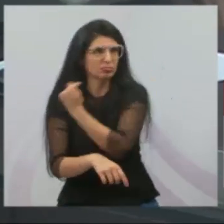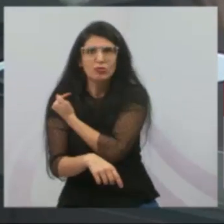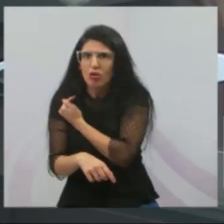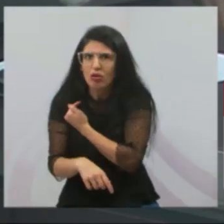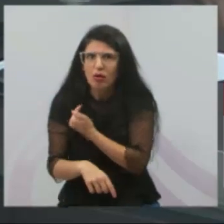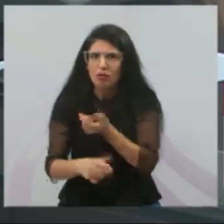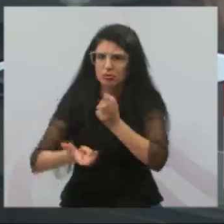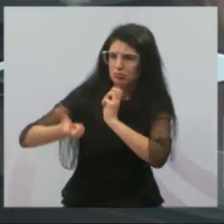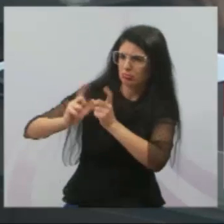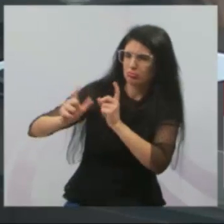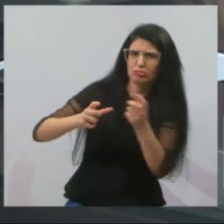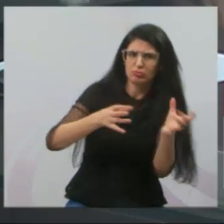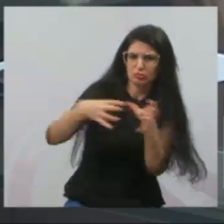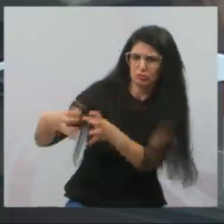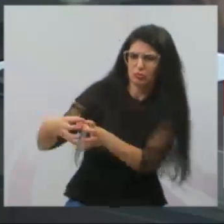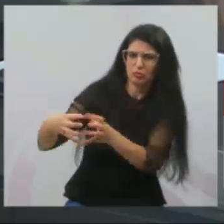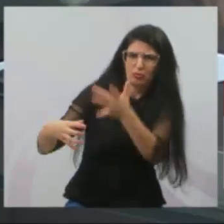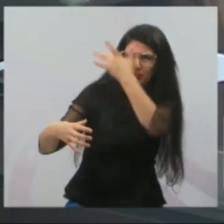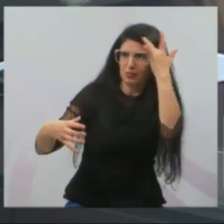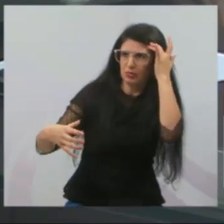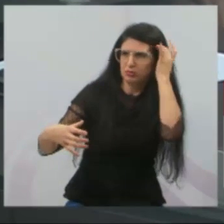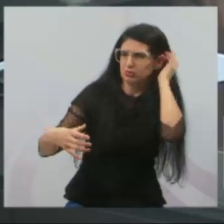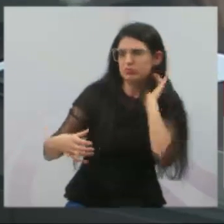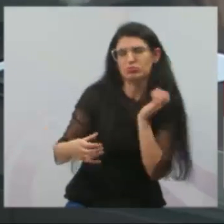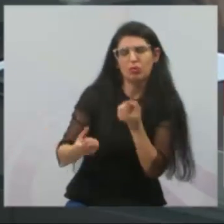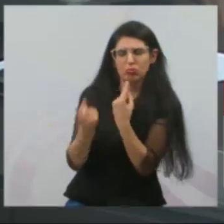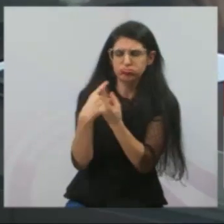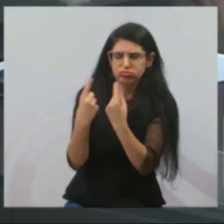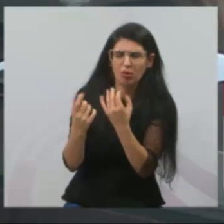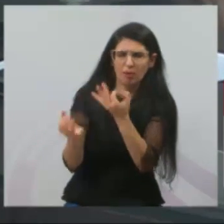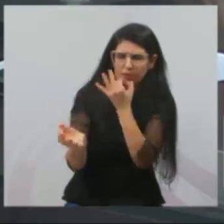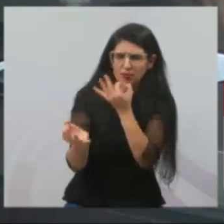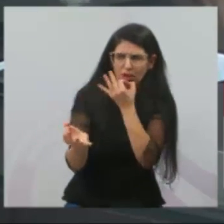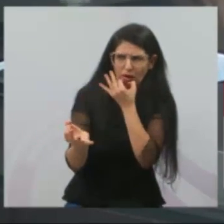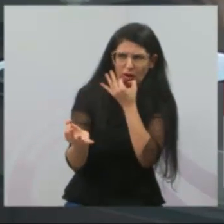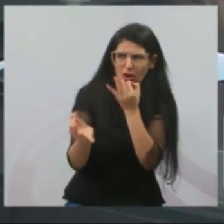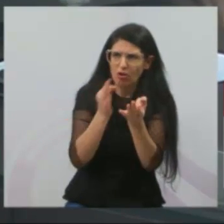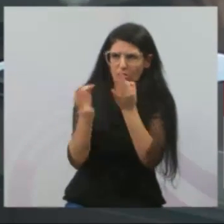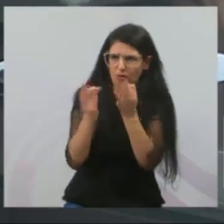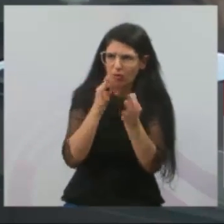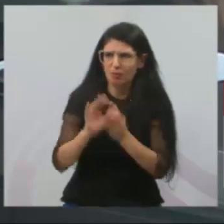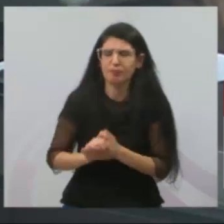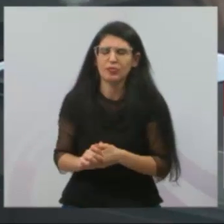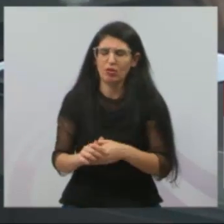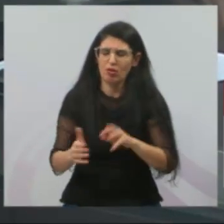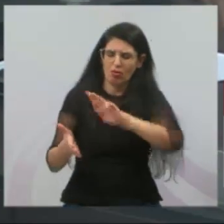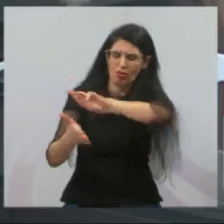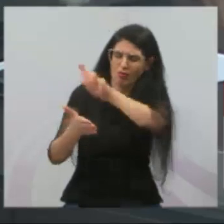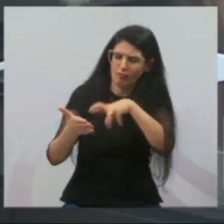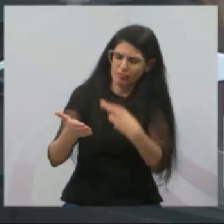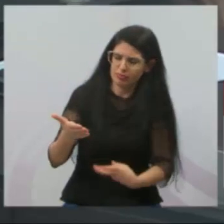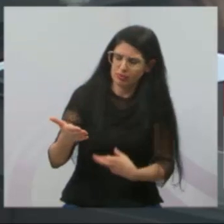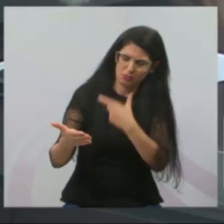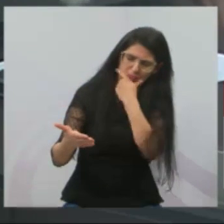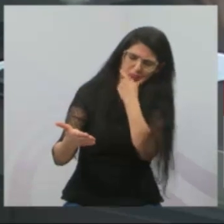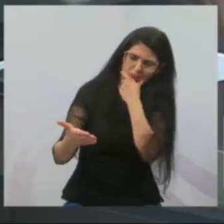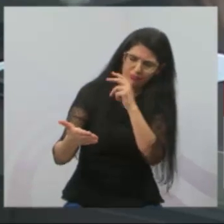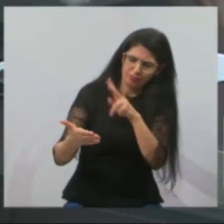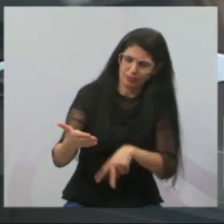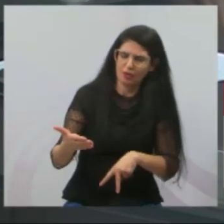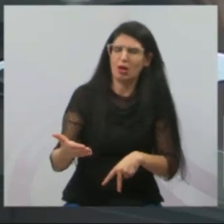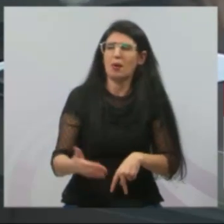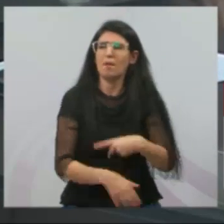discutimos, colocamos o nosso posicionamento, foi feita uma revisão também do repasse